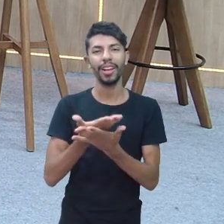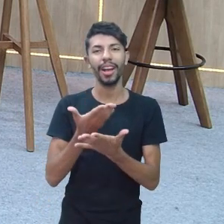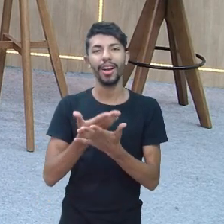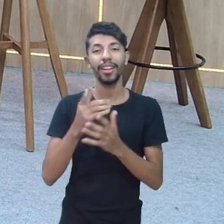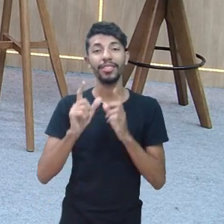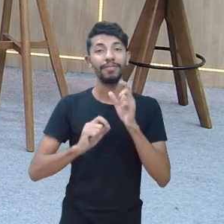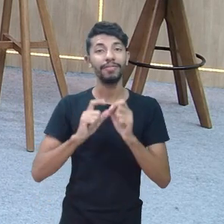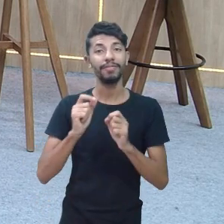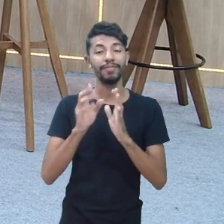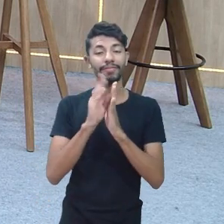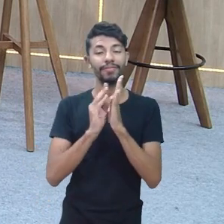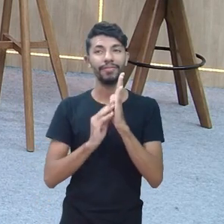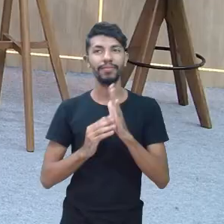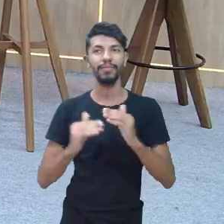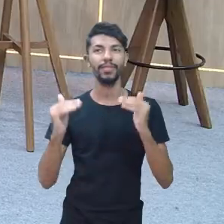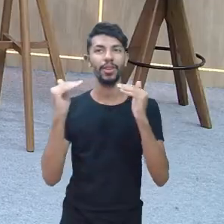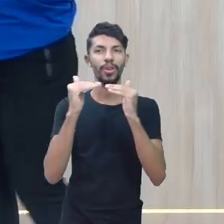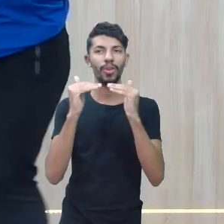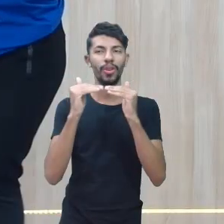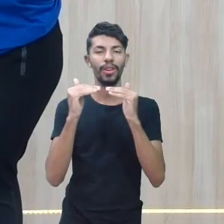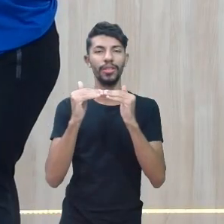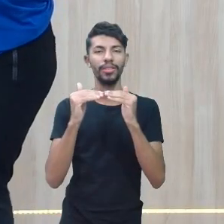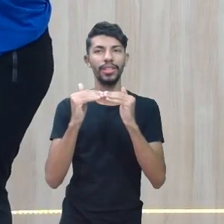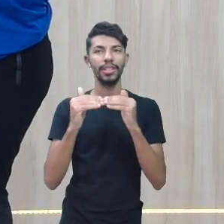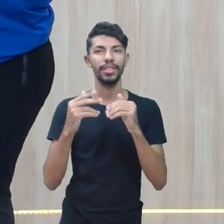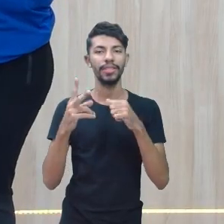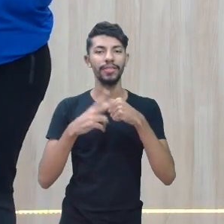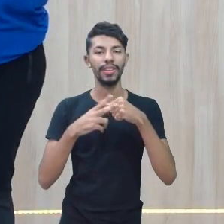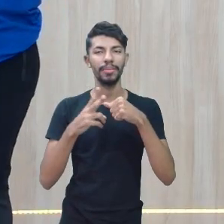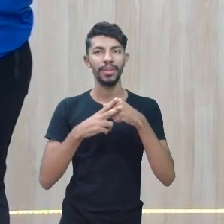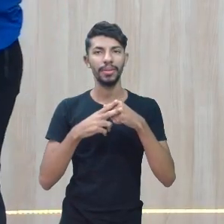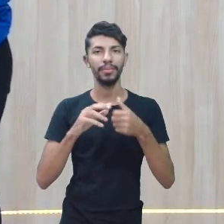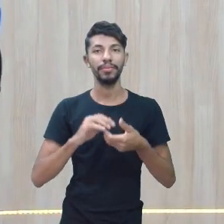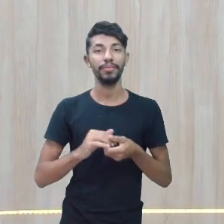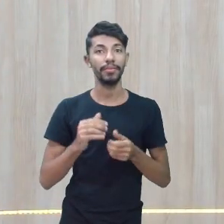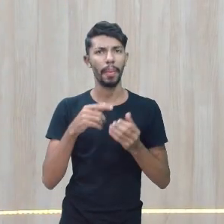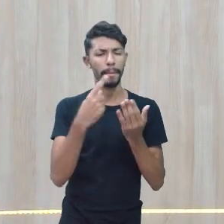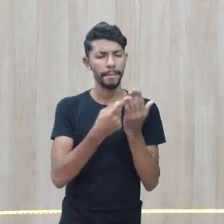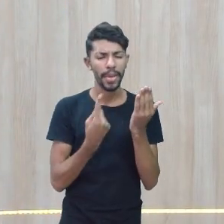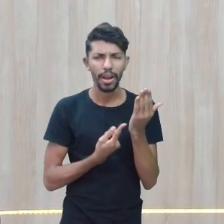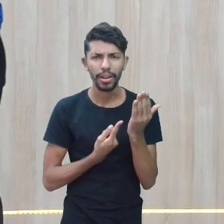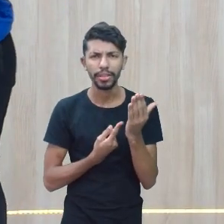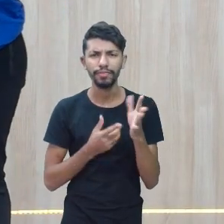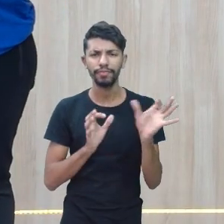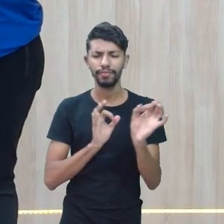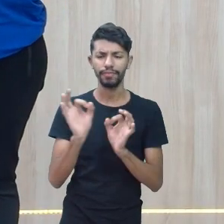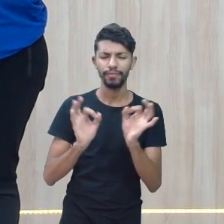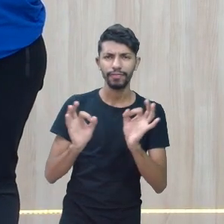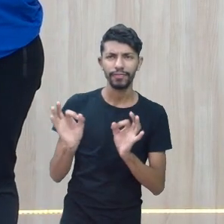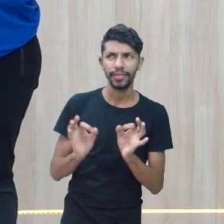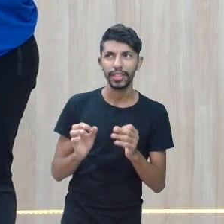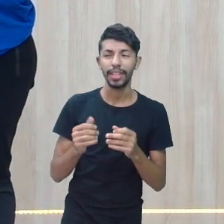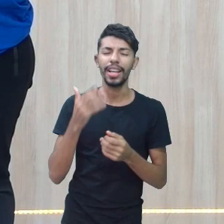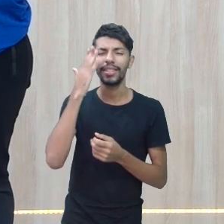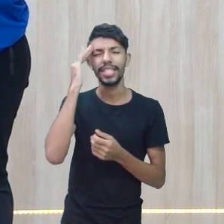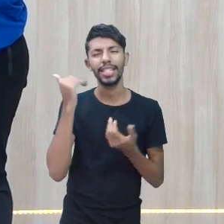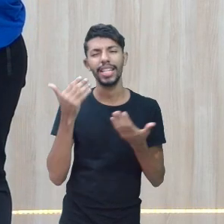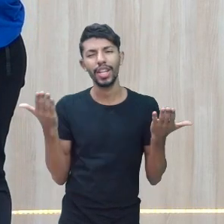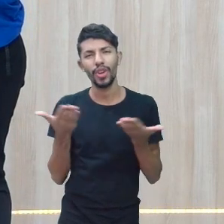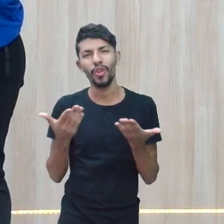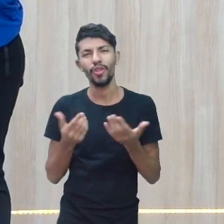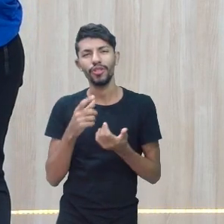concordância verbal. Pega aí o seu caderno, se organiza aí na sua sala. Eu sei que hoje o dia está frio, não